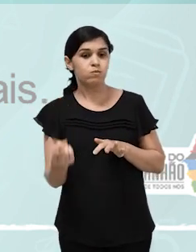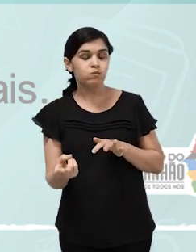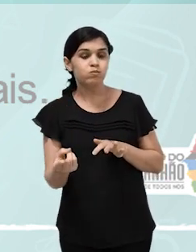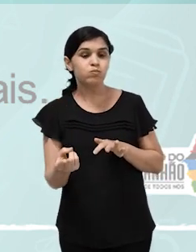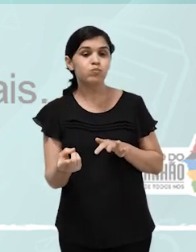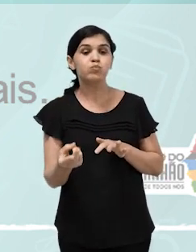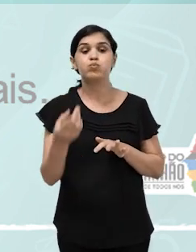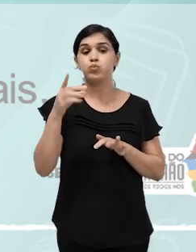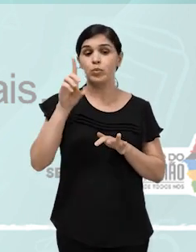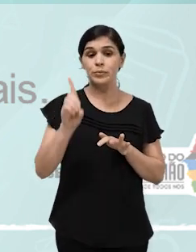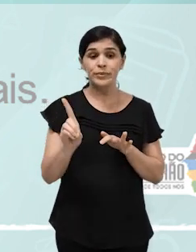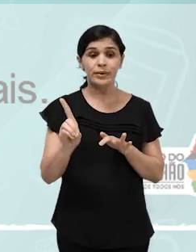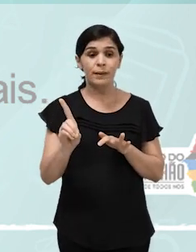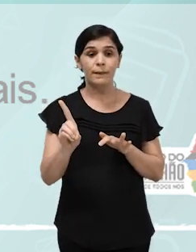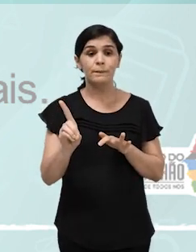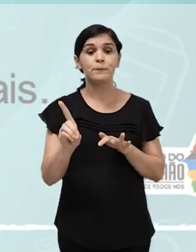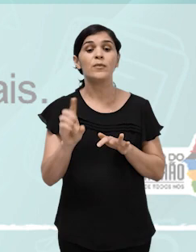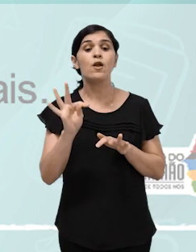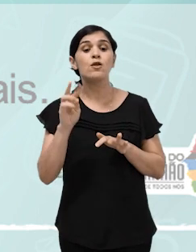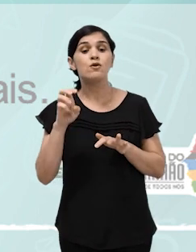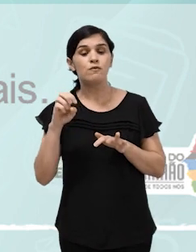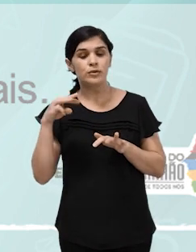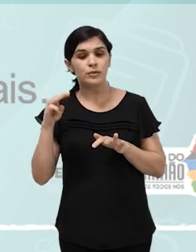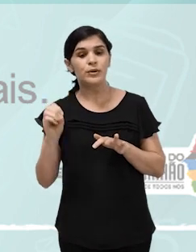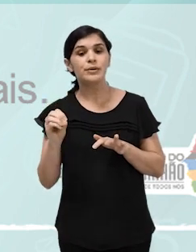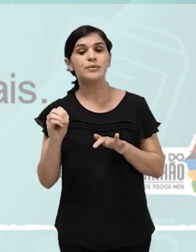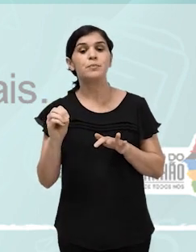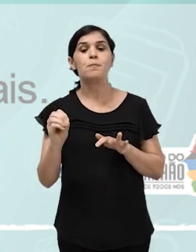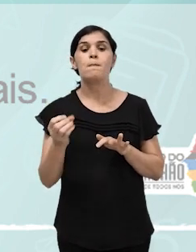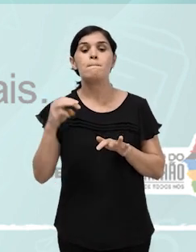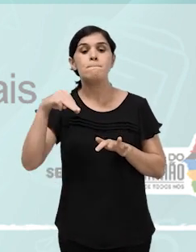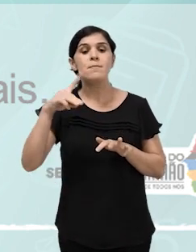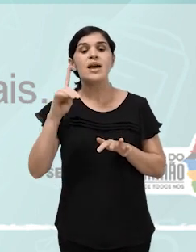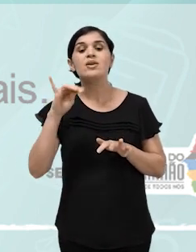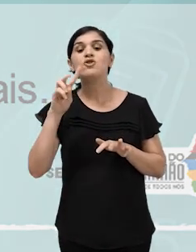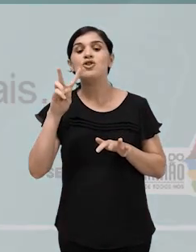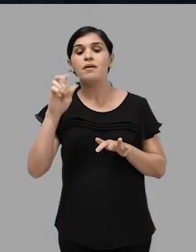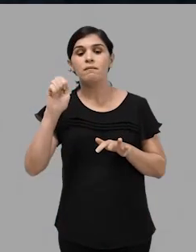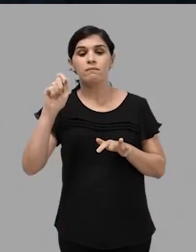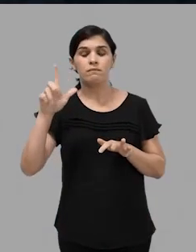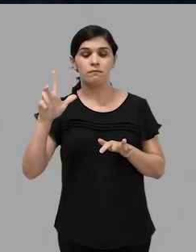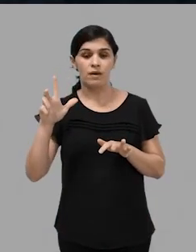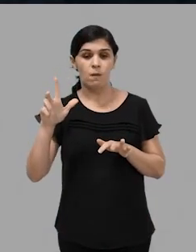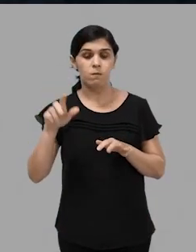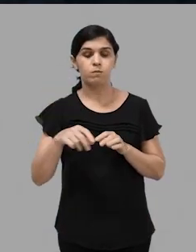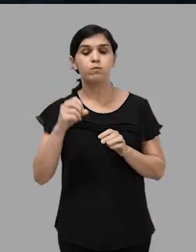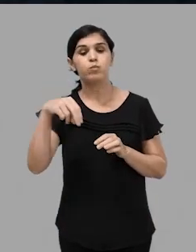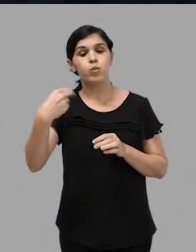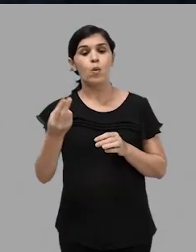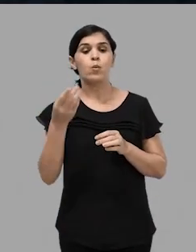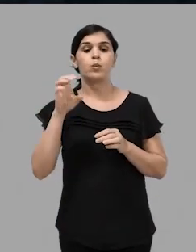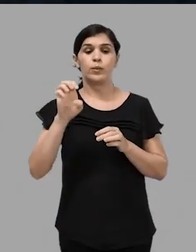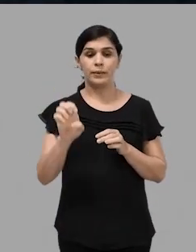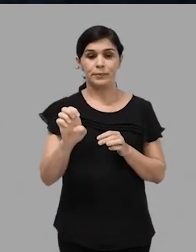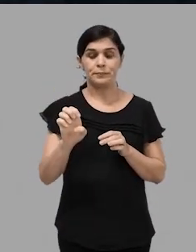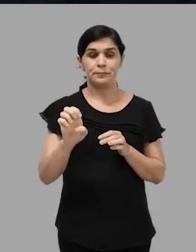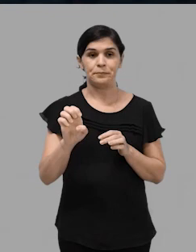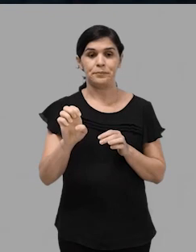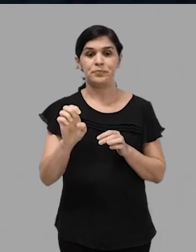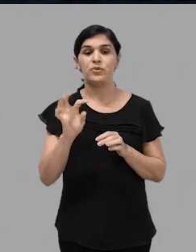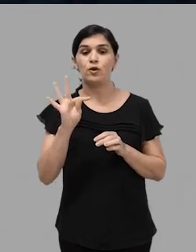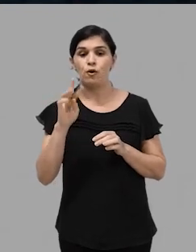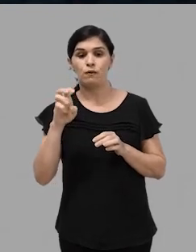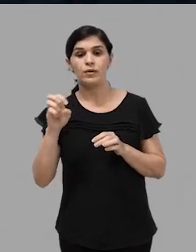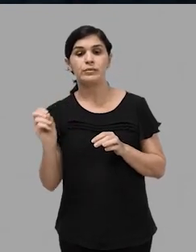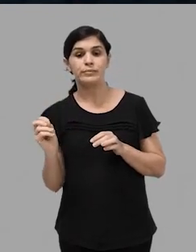expressões da decadência medieval? Olha só, gente, aqui está falando de relação amorosa. A relação amorosa